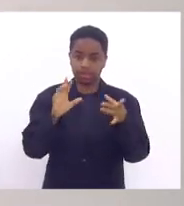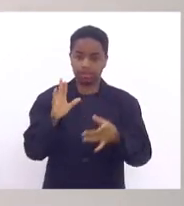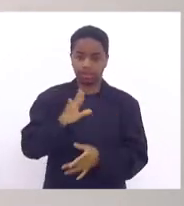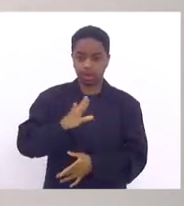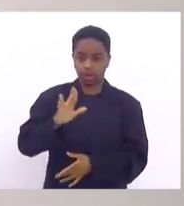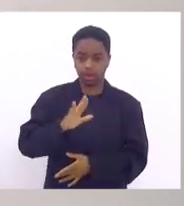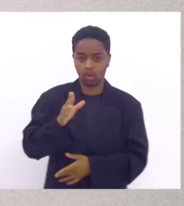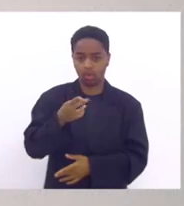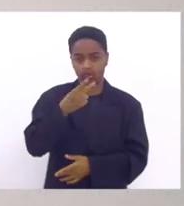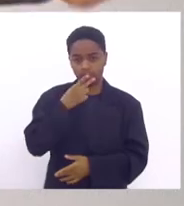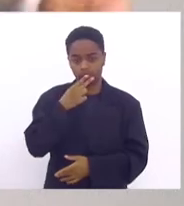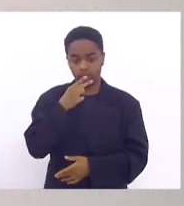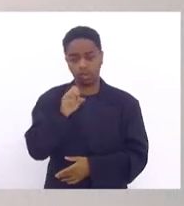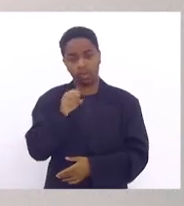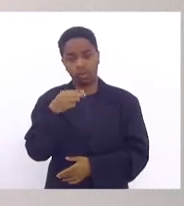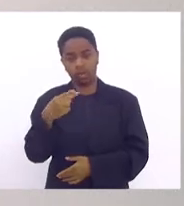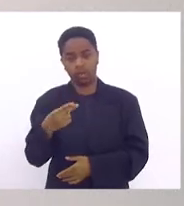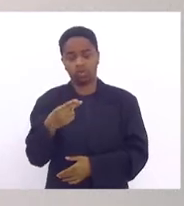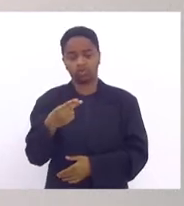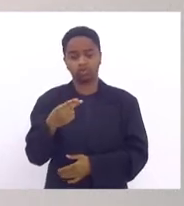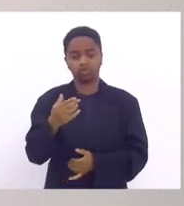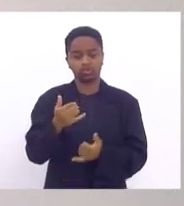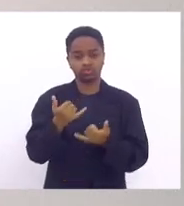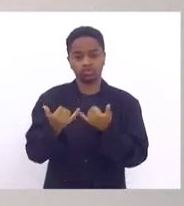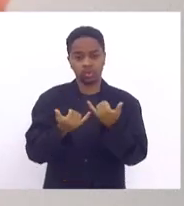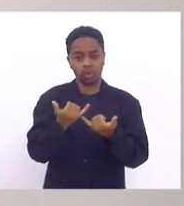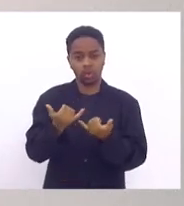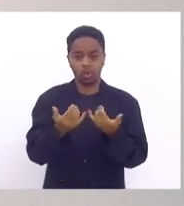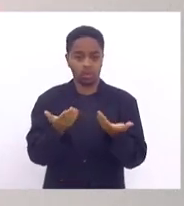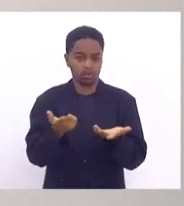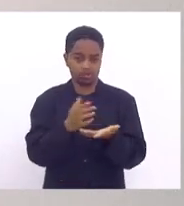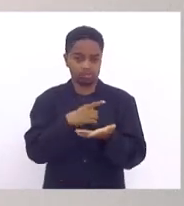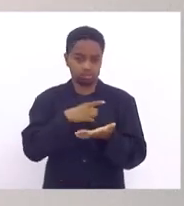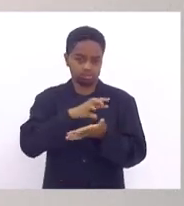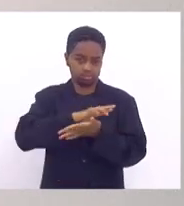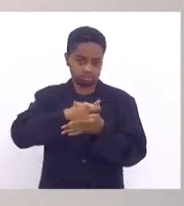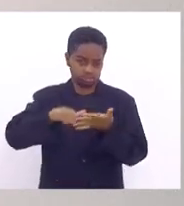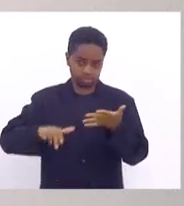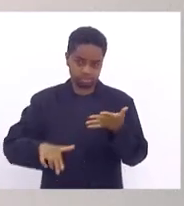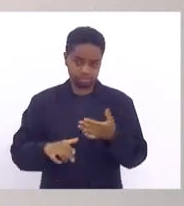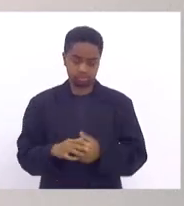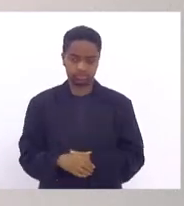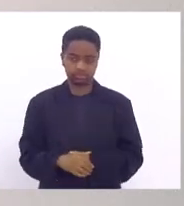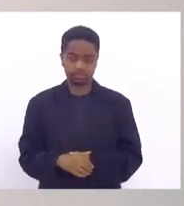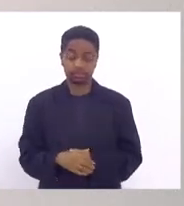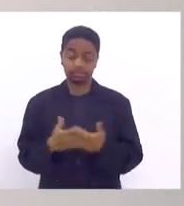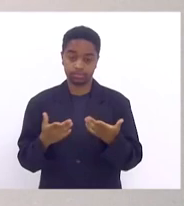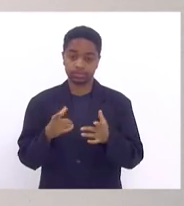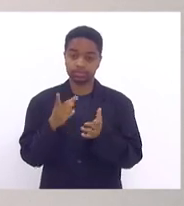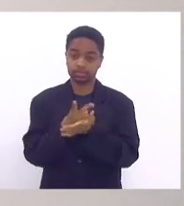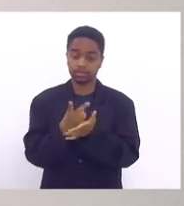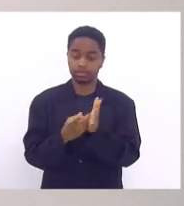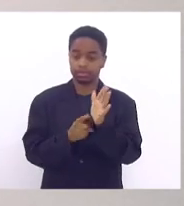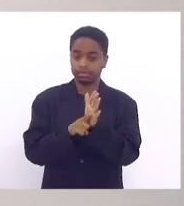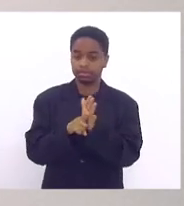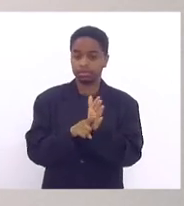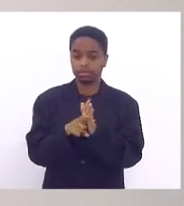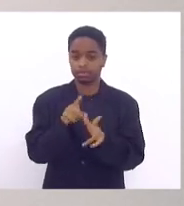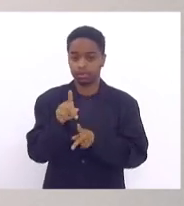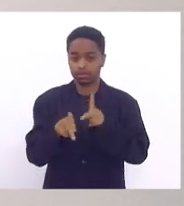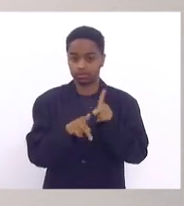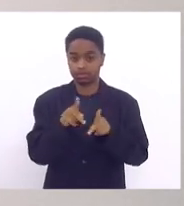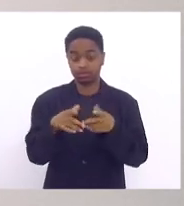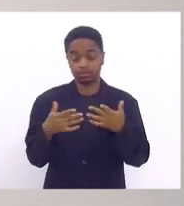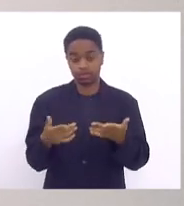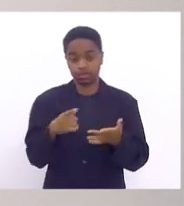recreativa jogo de jogo etc etc etc tá então é muito comum a consulta Popular então